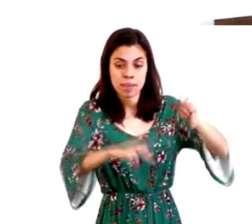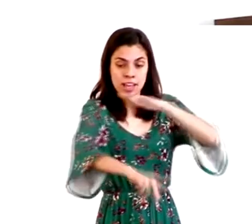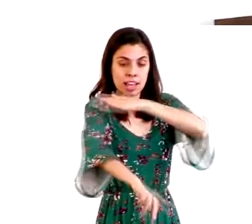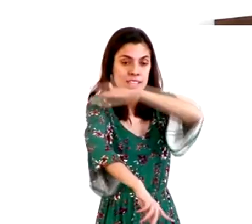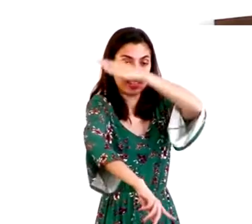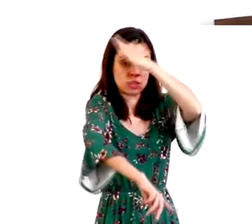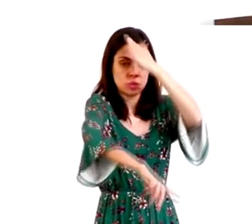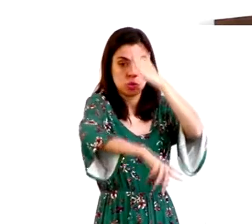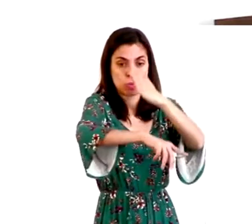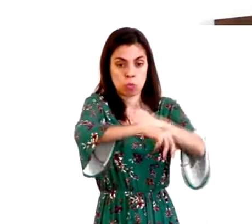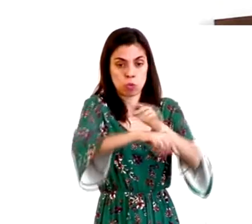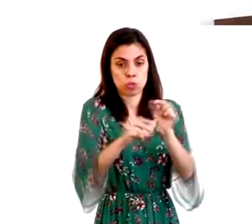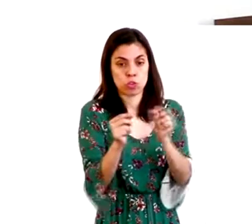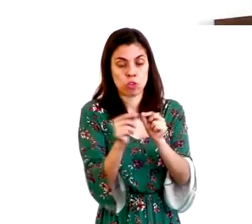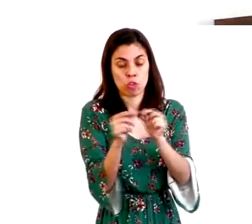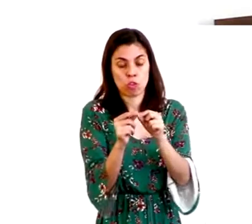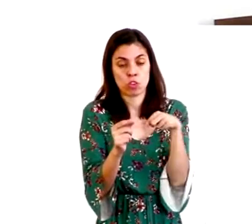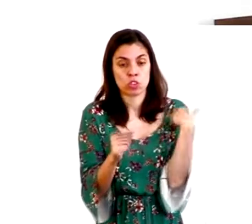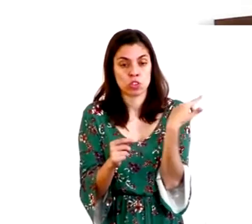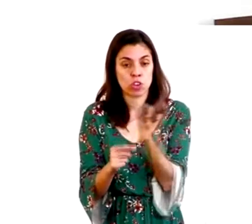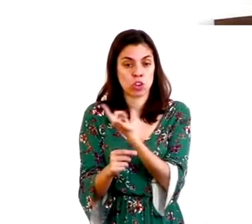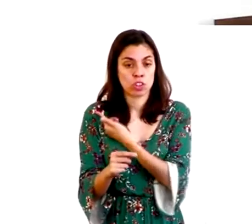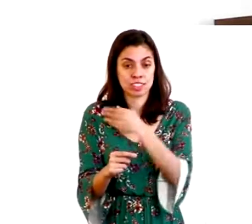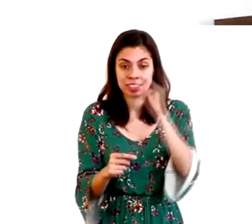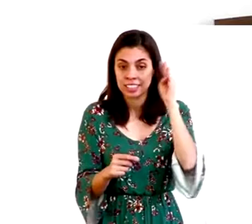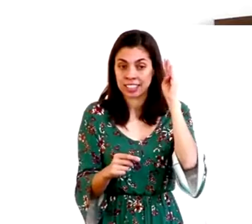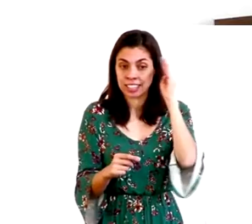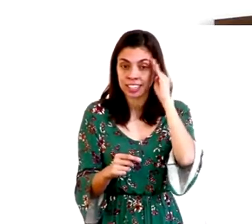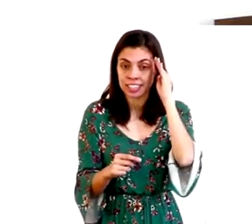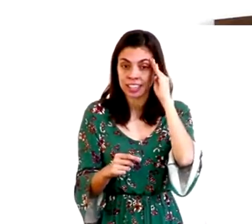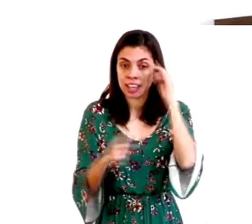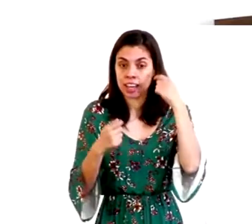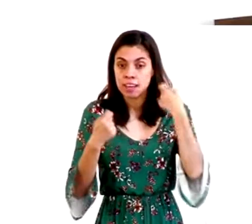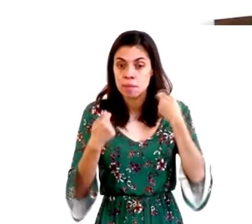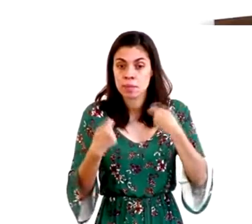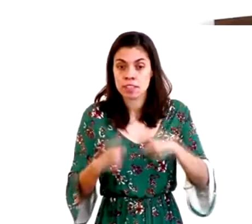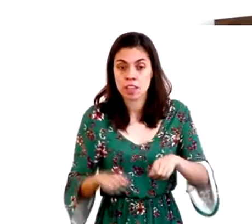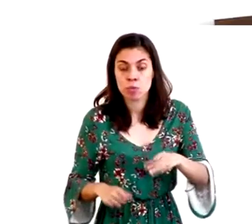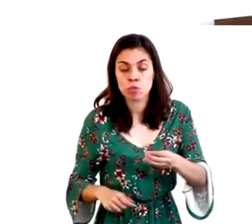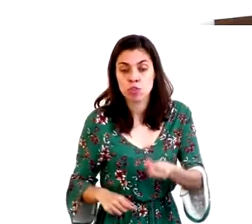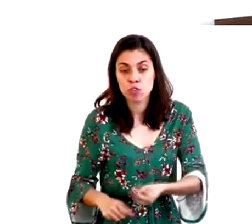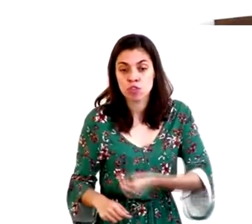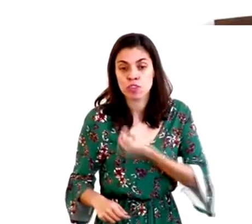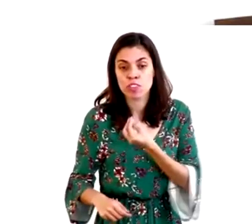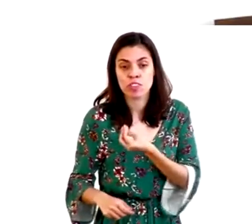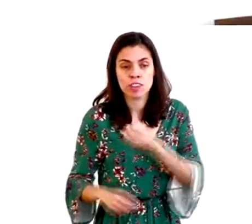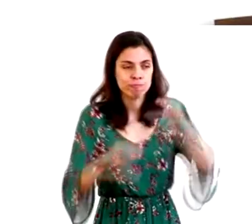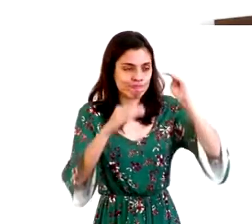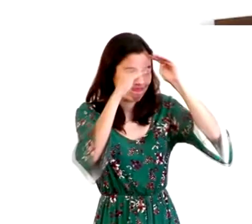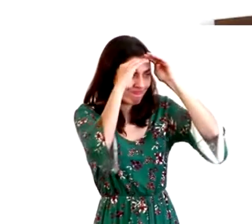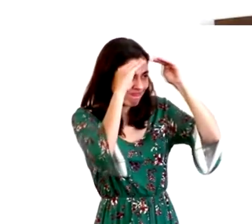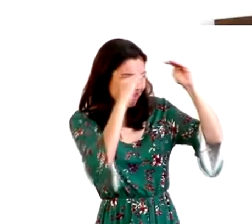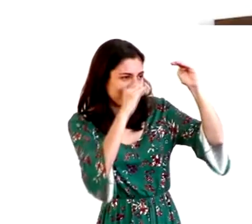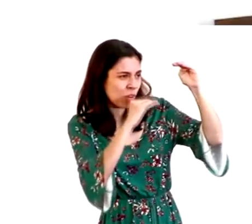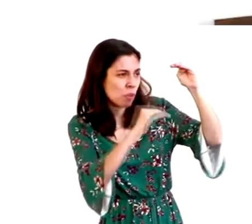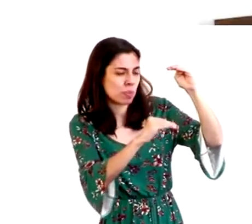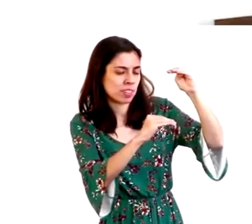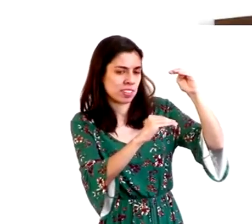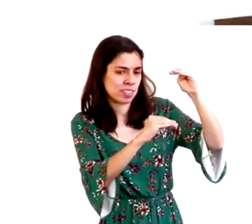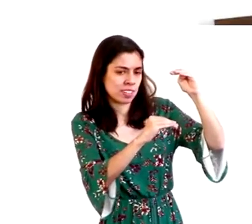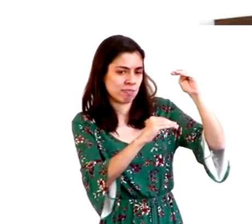desfaz um entendimento equivocado e errôneo de dissociar, de separar Cristo como